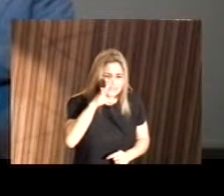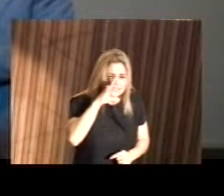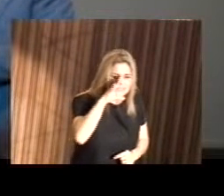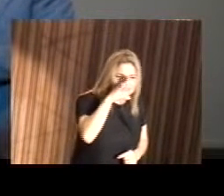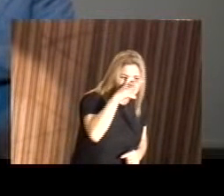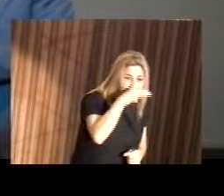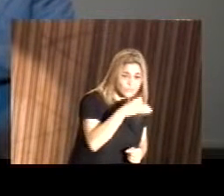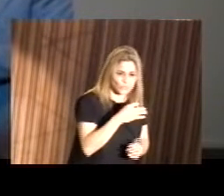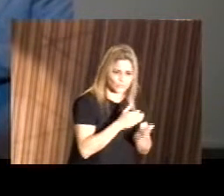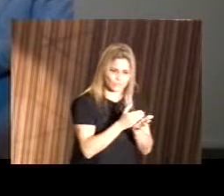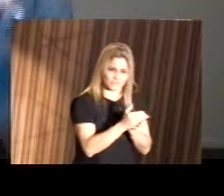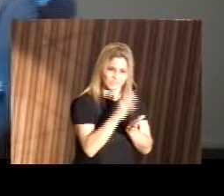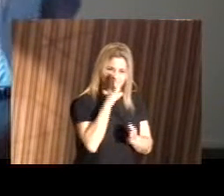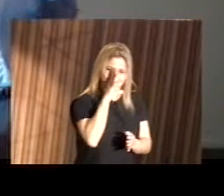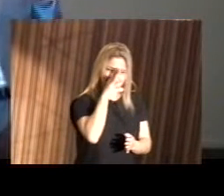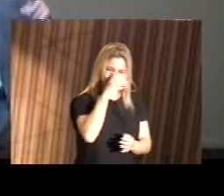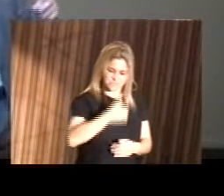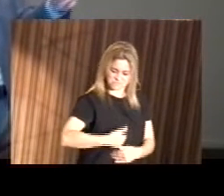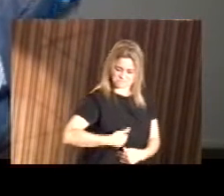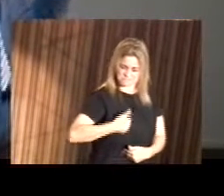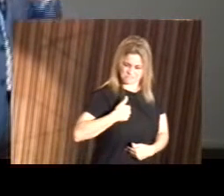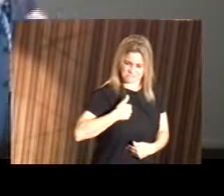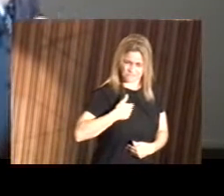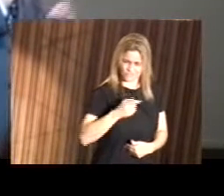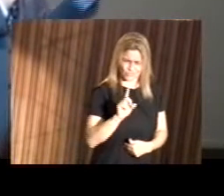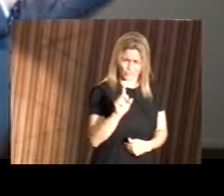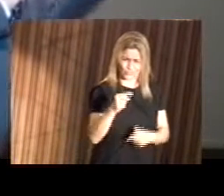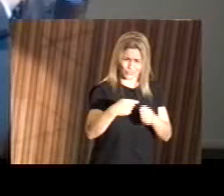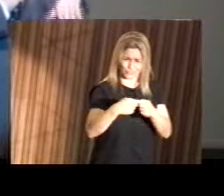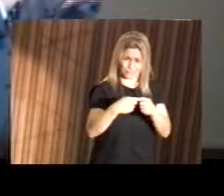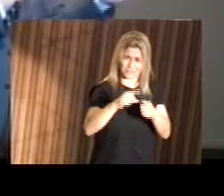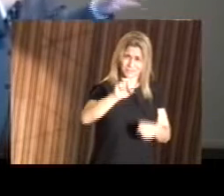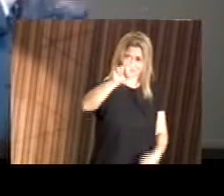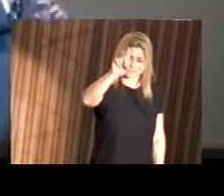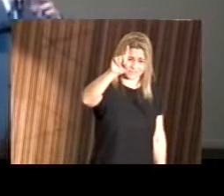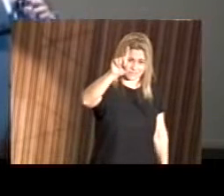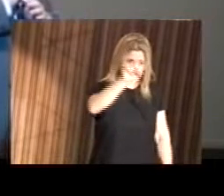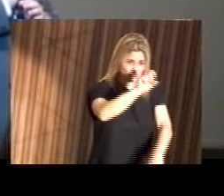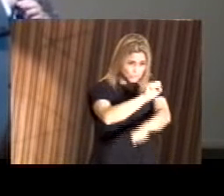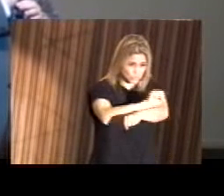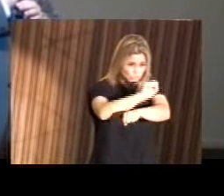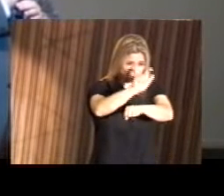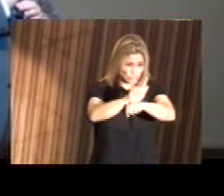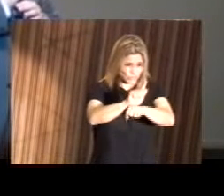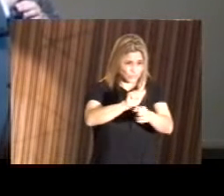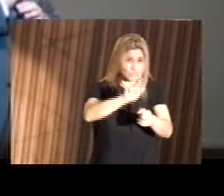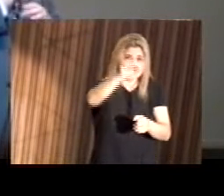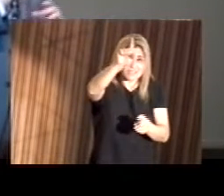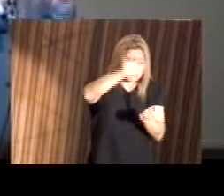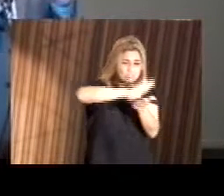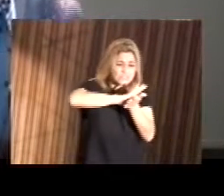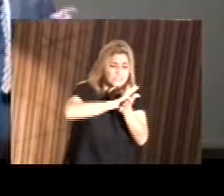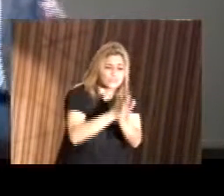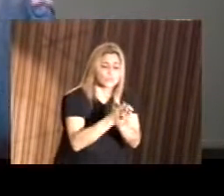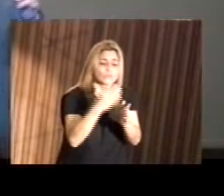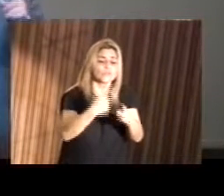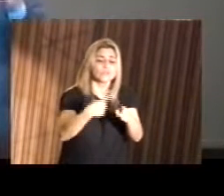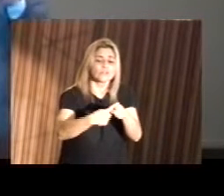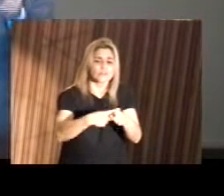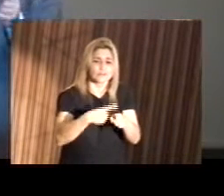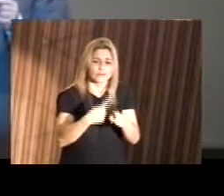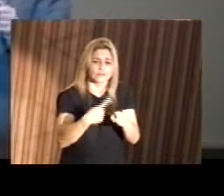teimosos. E sabe, essa é a maior desgraça. Sabe por que Sodoma e Gomorra foram destruídas? É porque